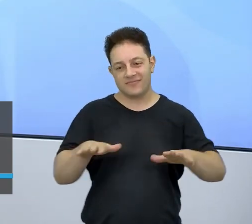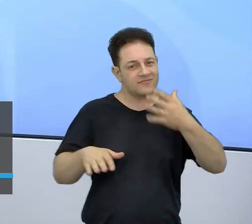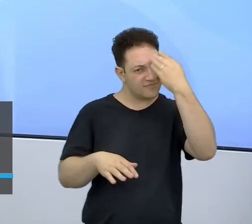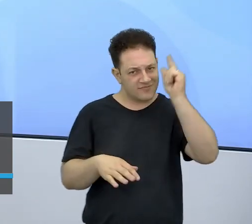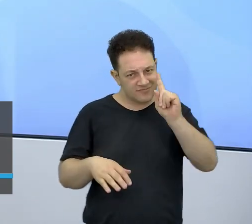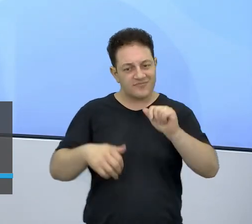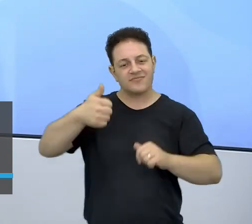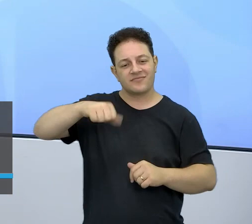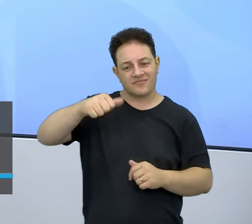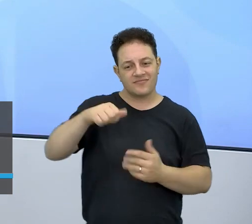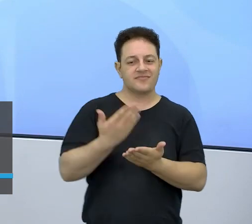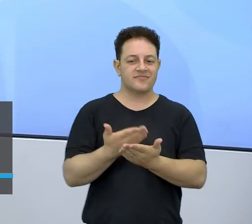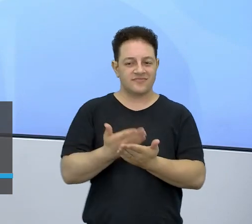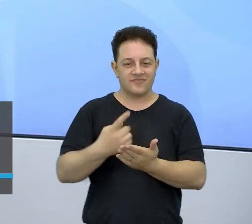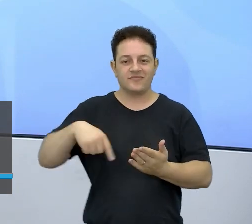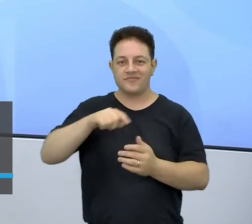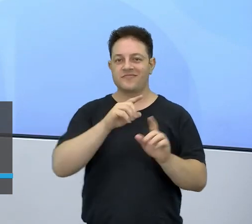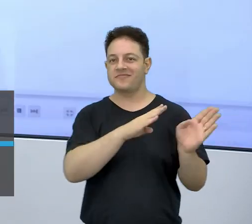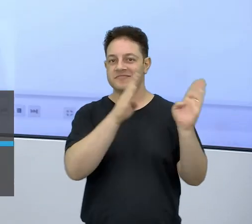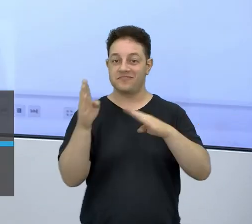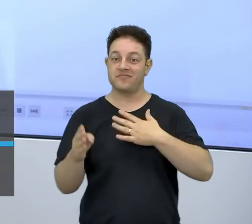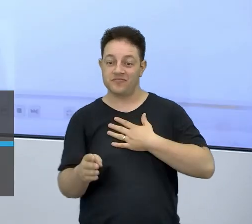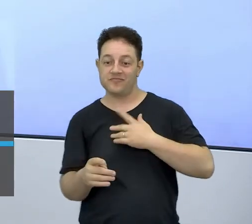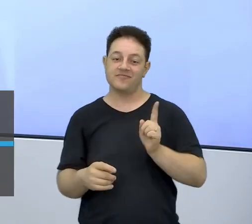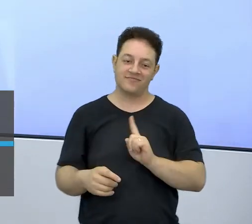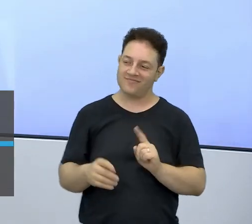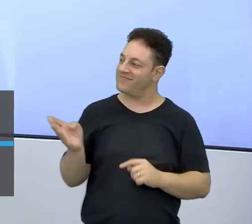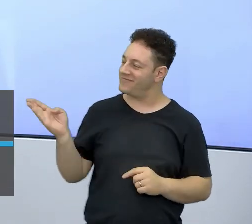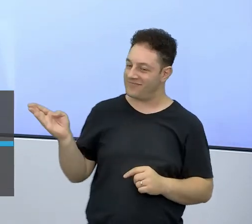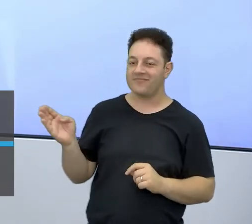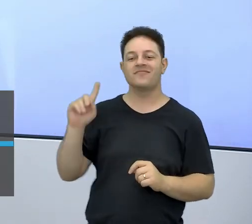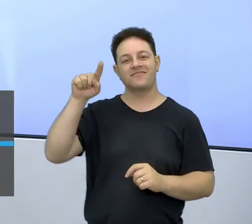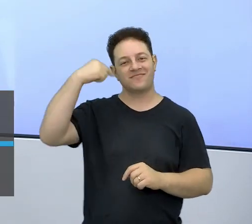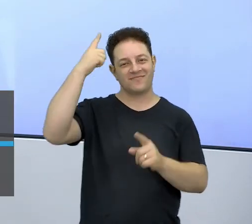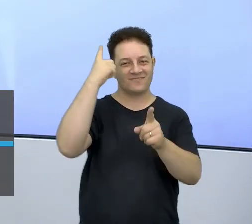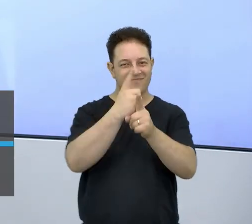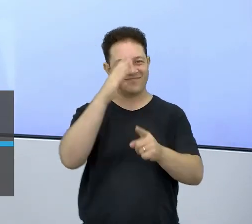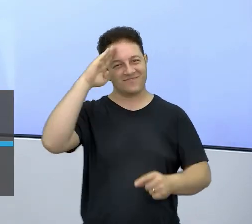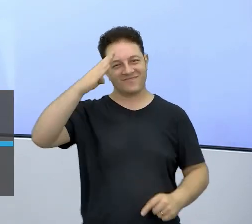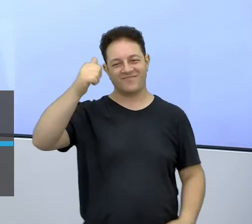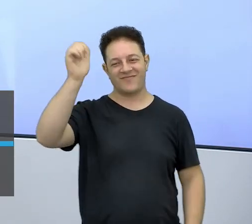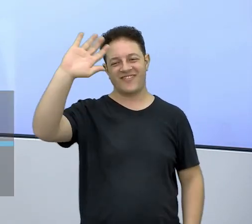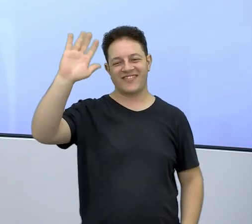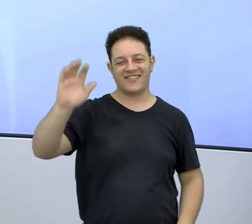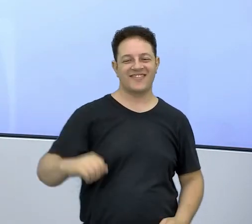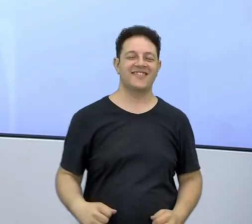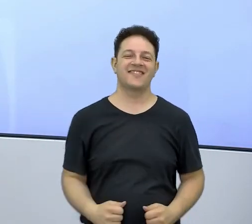esquece de avaliar aí a nossa aula, o nosso vídeo. E até o nosso próximo encontro. Valeu!